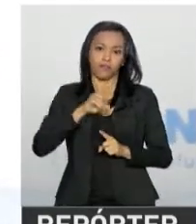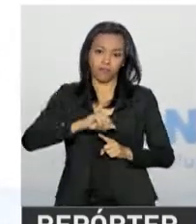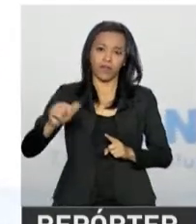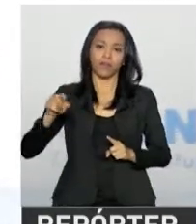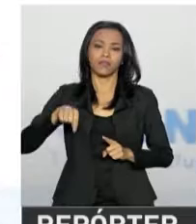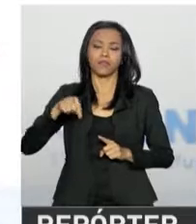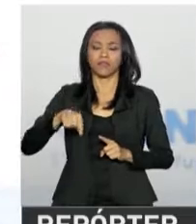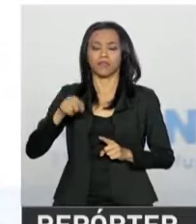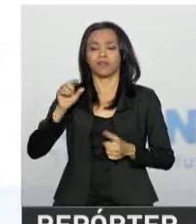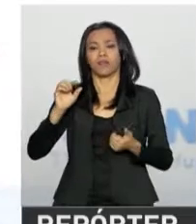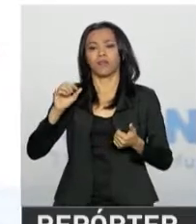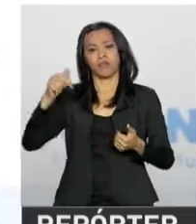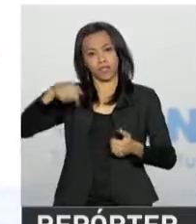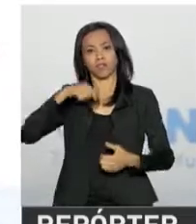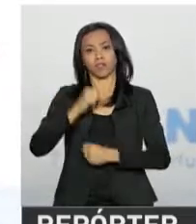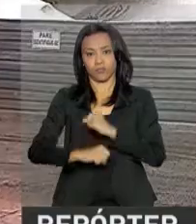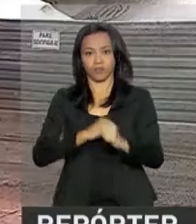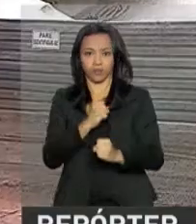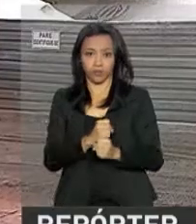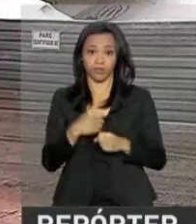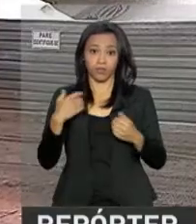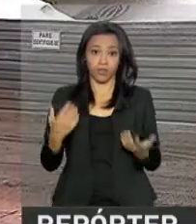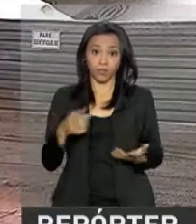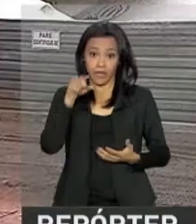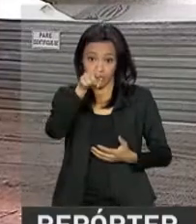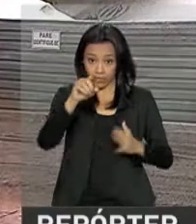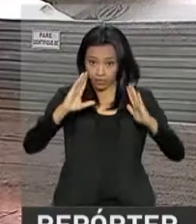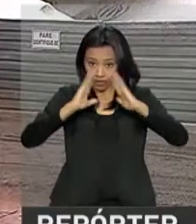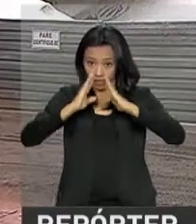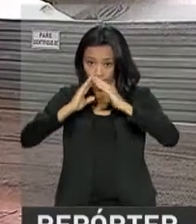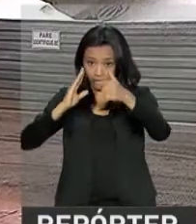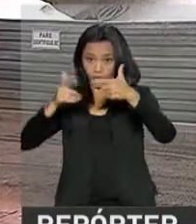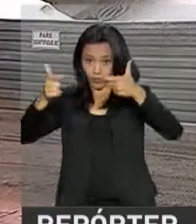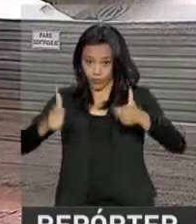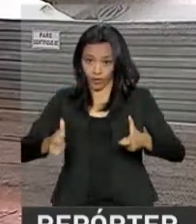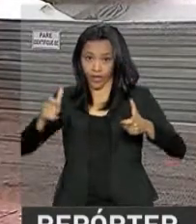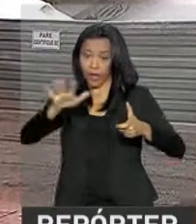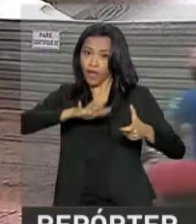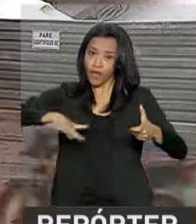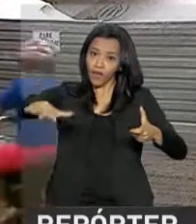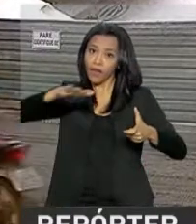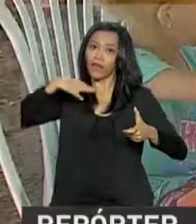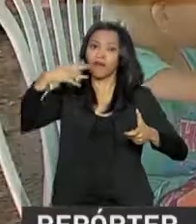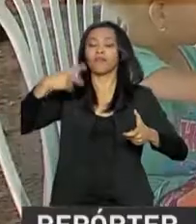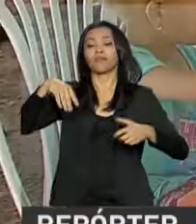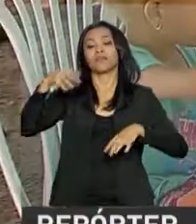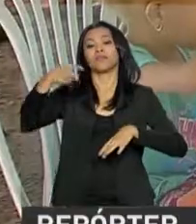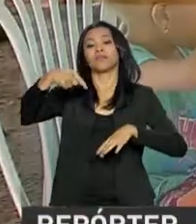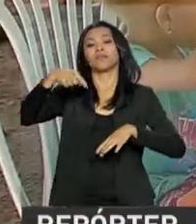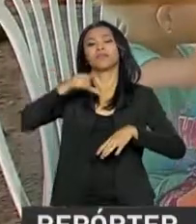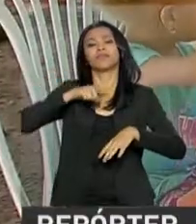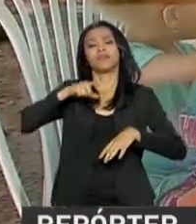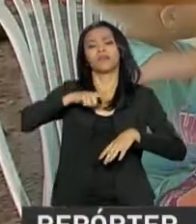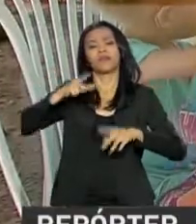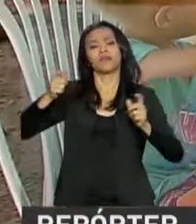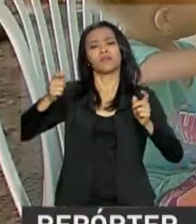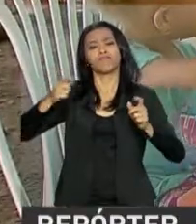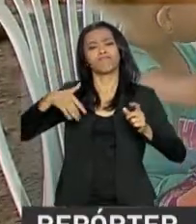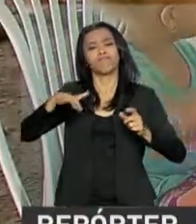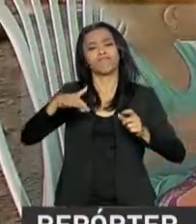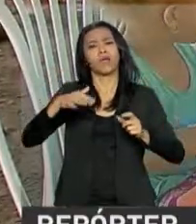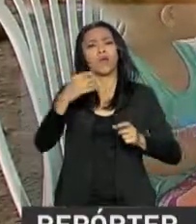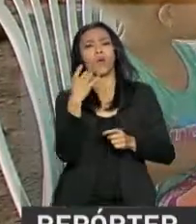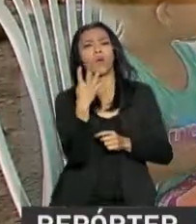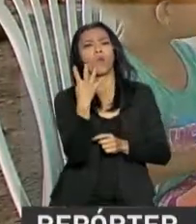ser instaladas ainda este ano. O abrigo Nova Canaã fica na zona oeste da cidade e tem capacidade para cerca